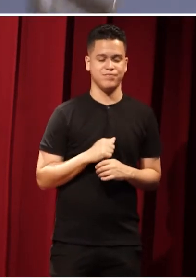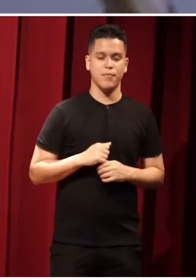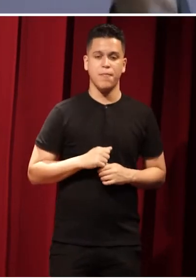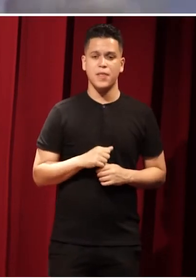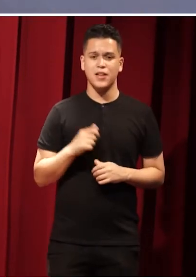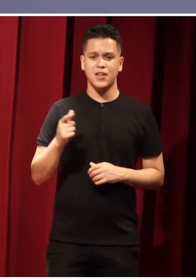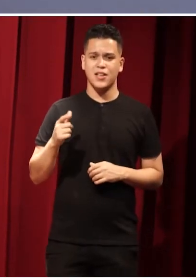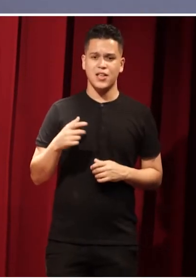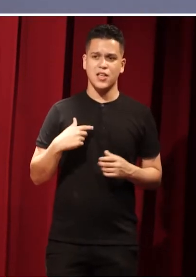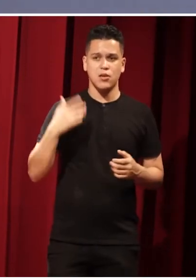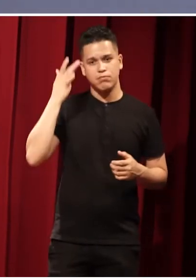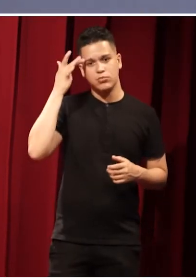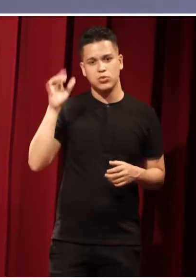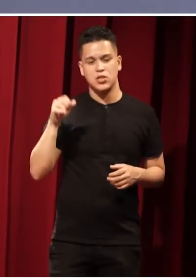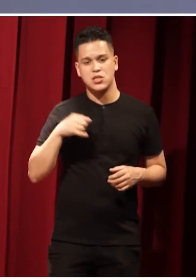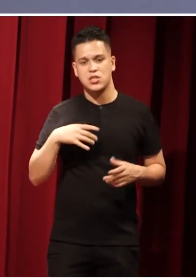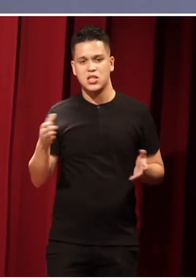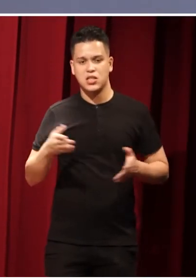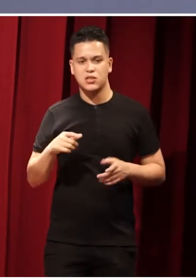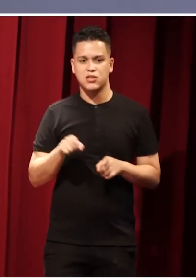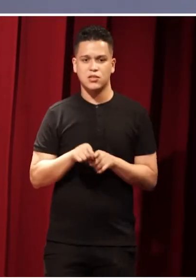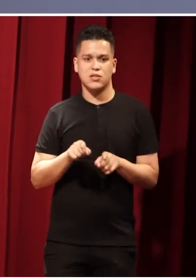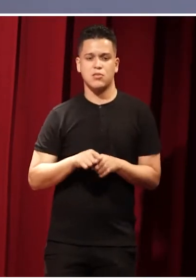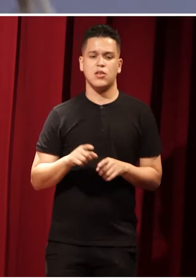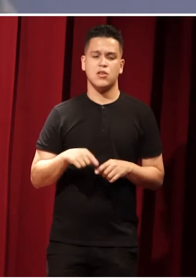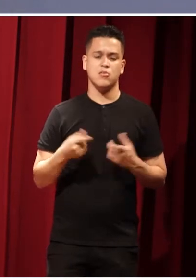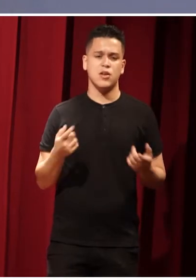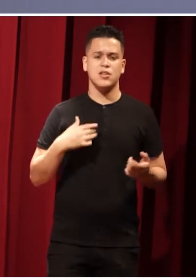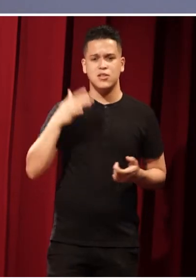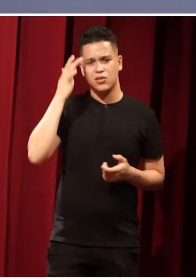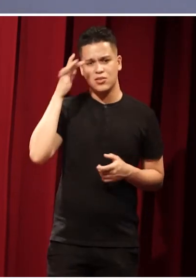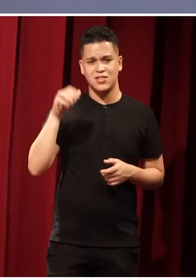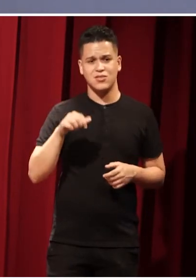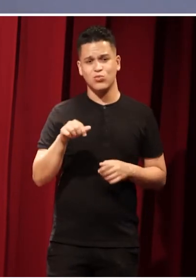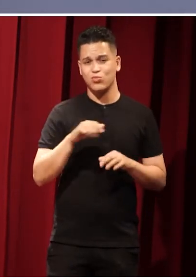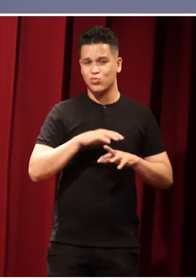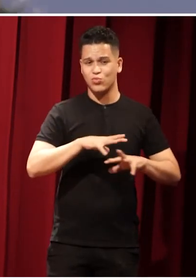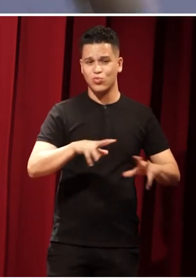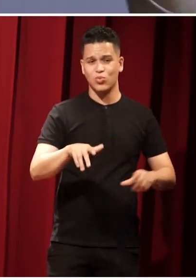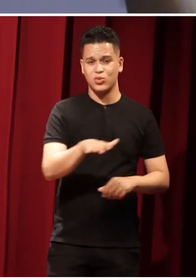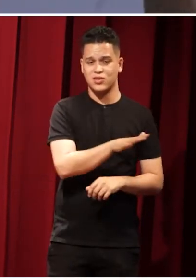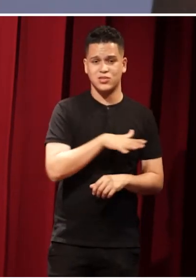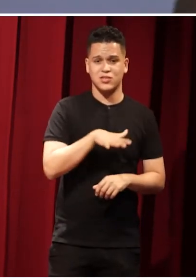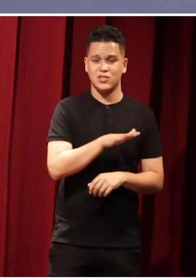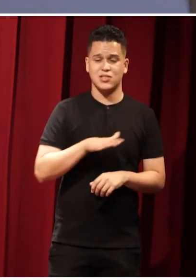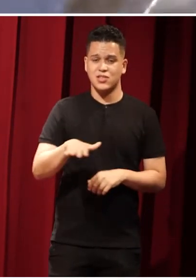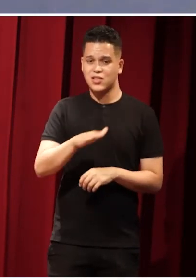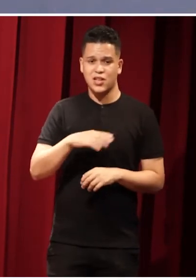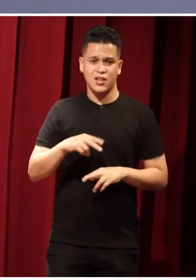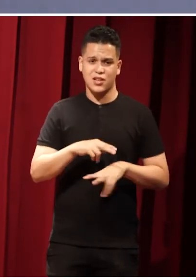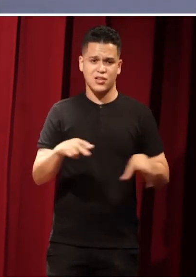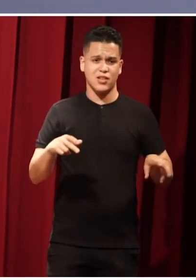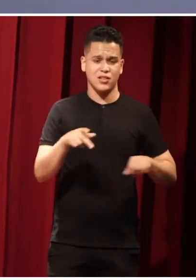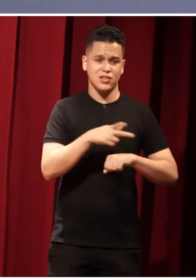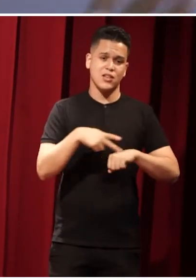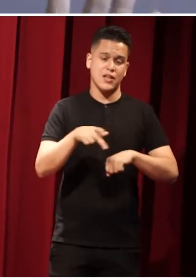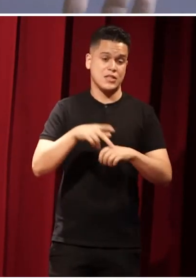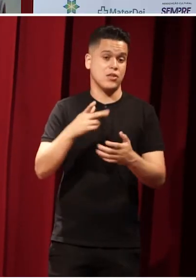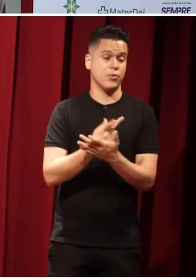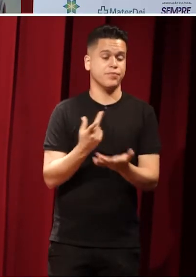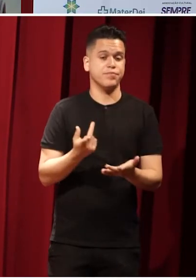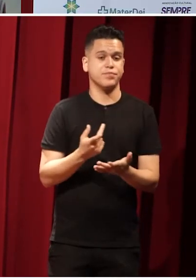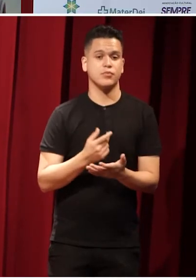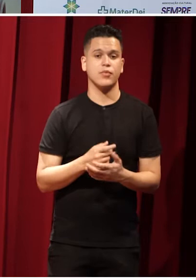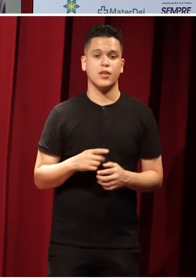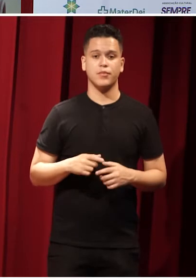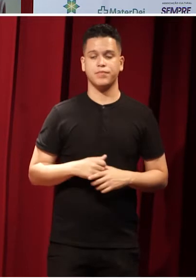ambiental. Eu não sei se a quarta revolução se apresenta em todos os pilares. Talvez se apresenta até na China, Estados Unidos e Europa. Mas no sul global a